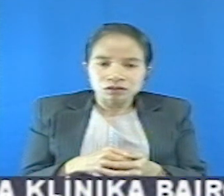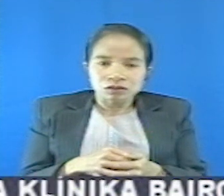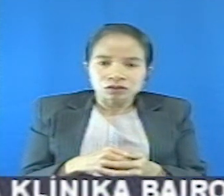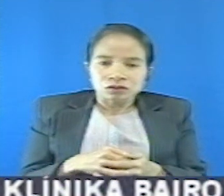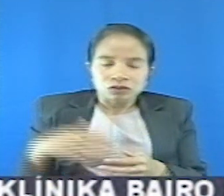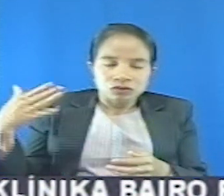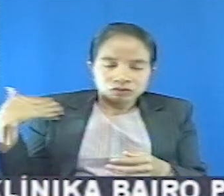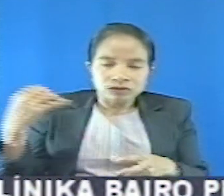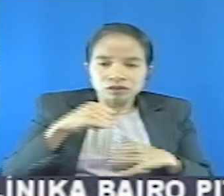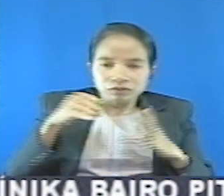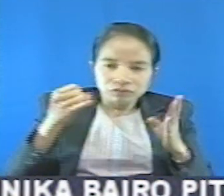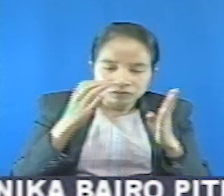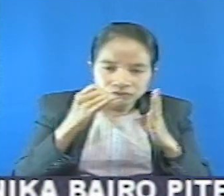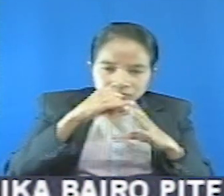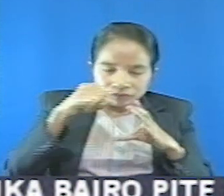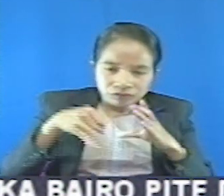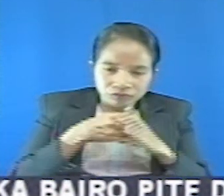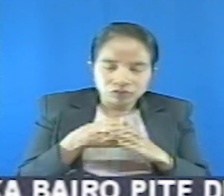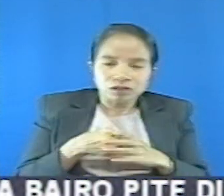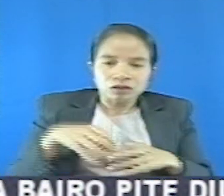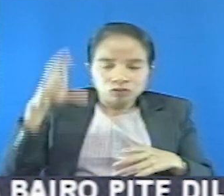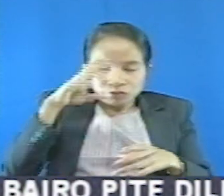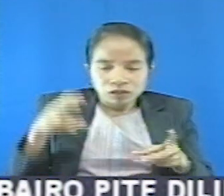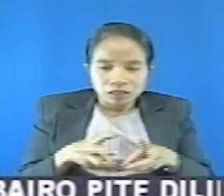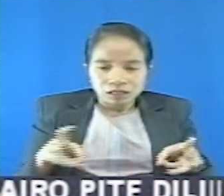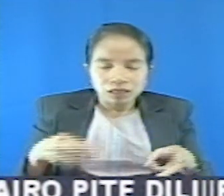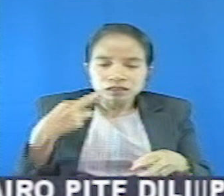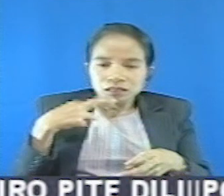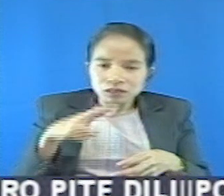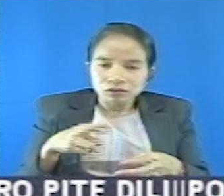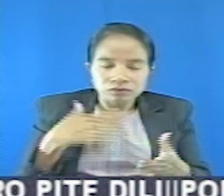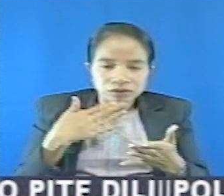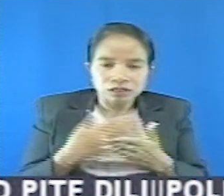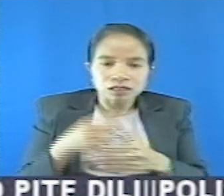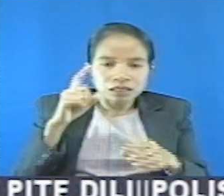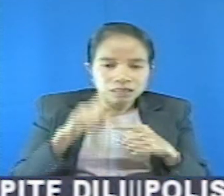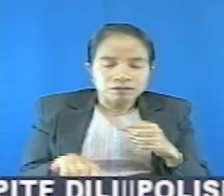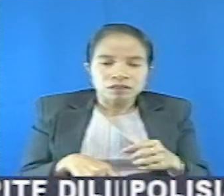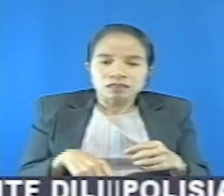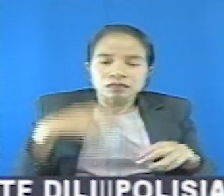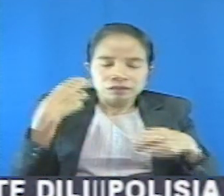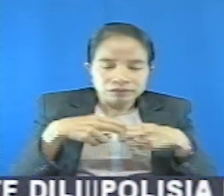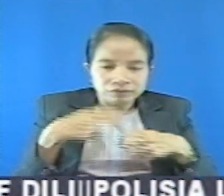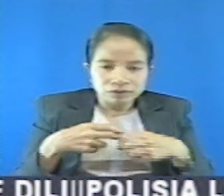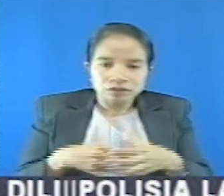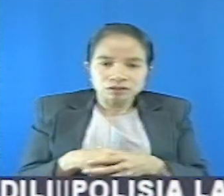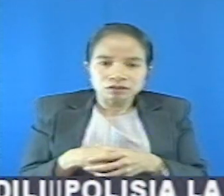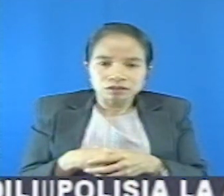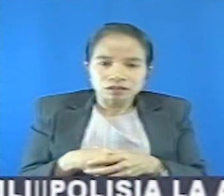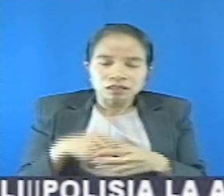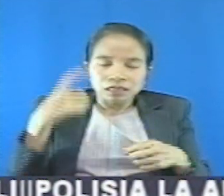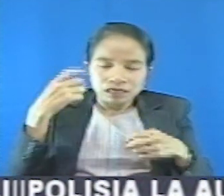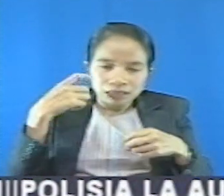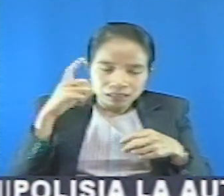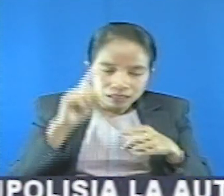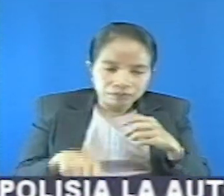local, no mos joven sirane me que envolve o problema ne, ato buka dalam dia ba malo para kita resolve ne solução para, la vele sai sira